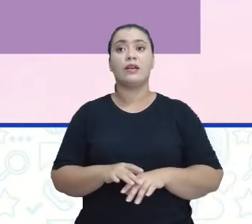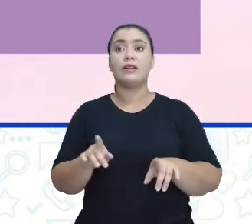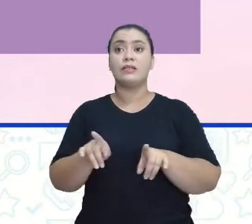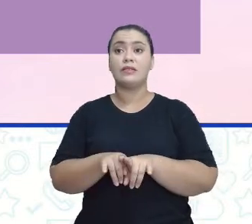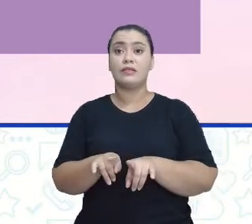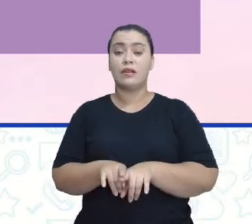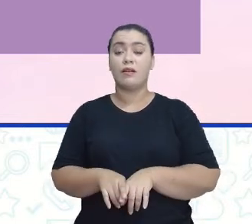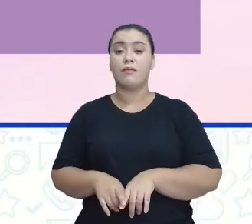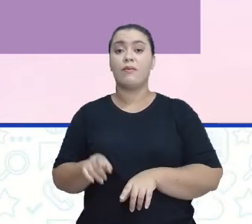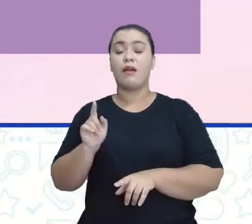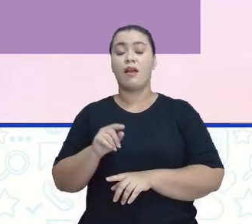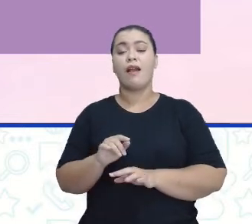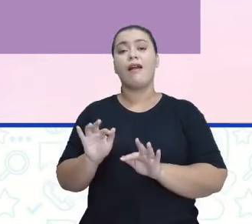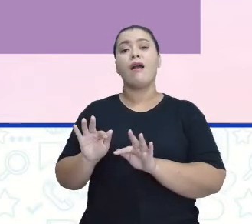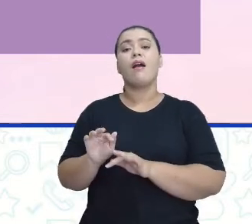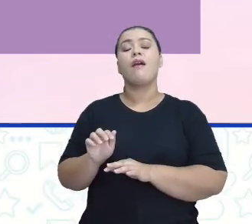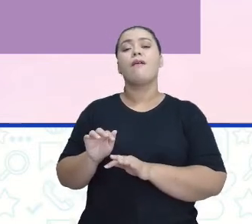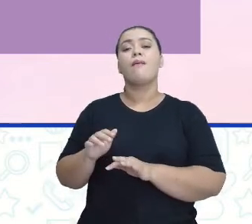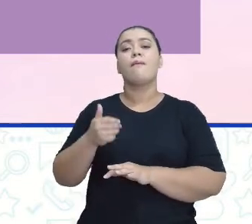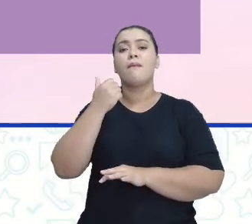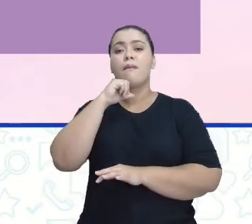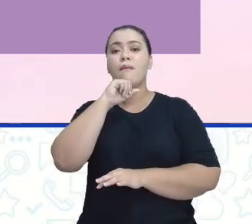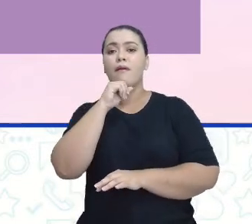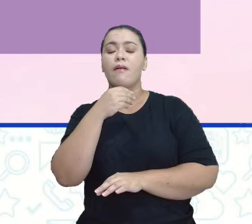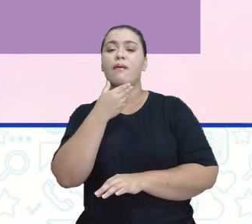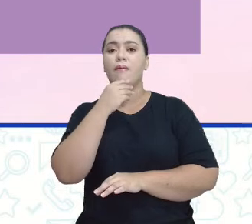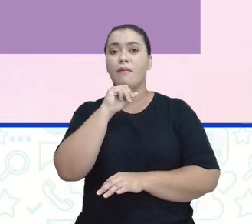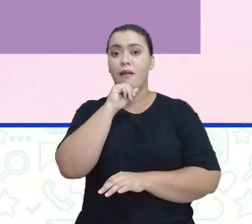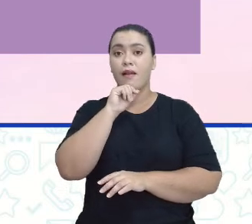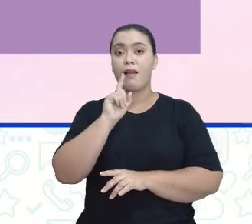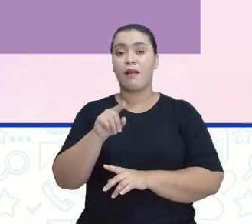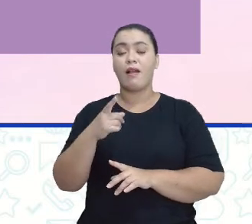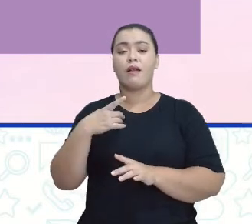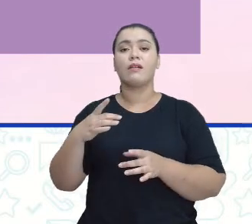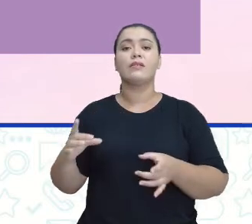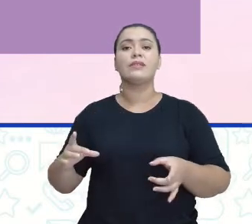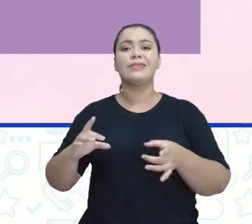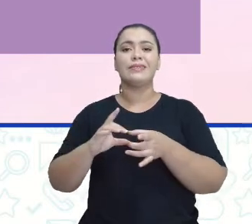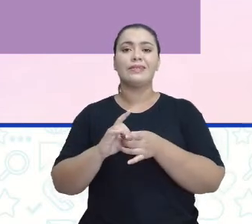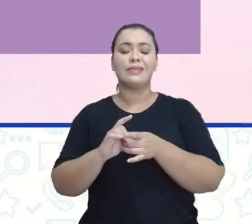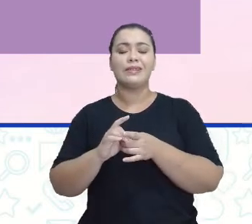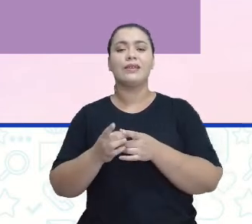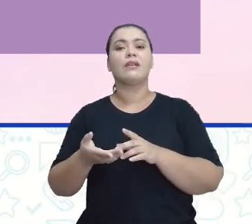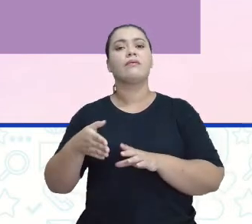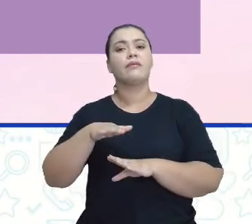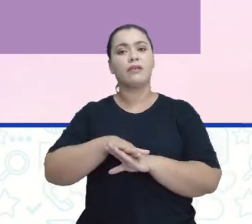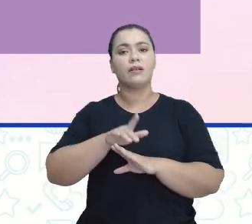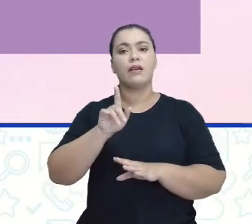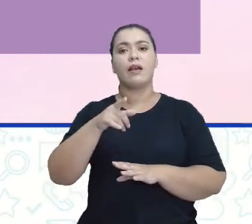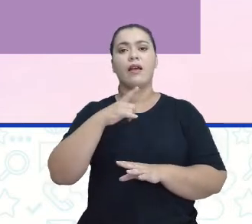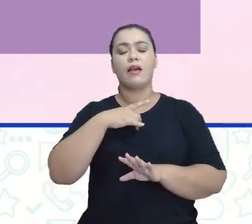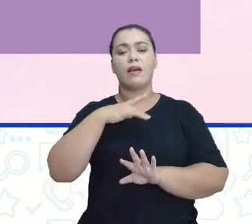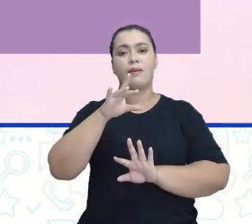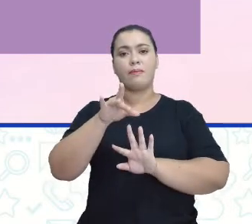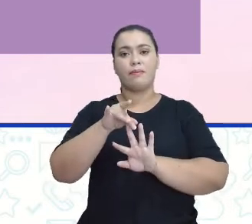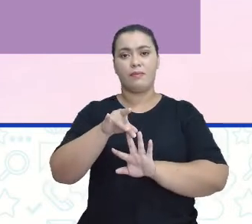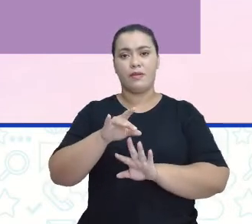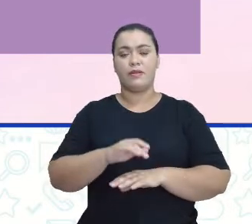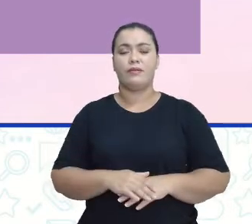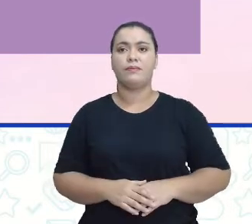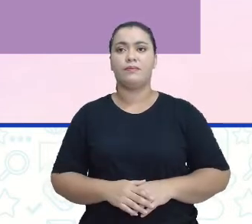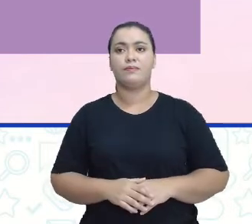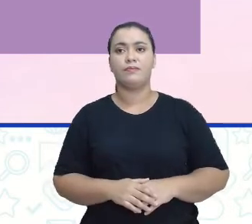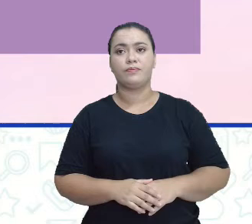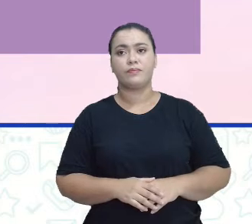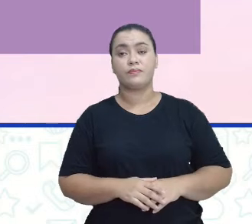aos seus pais, que se liga indiretamente, ou seja, através de uma